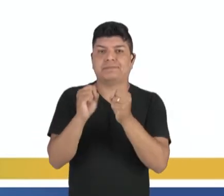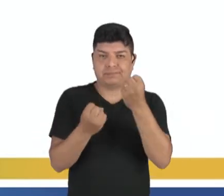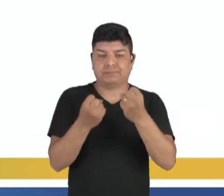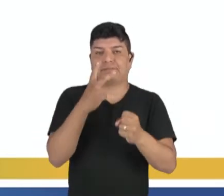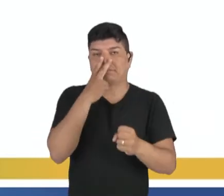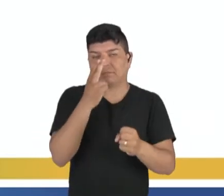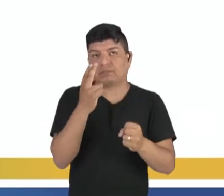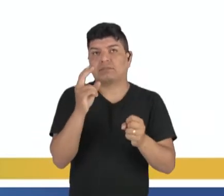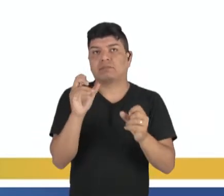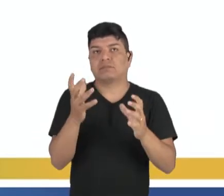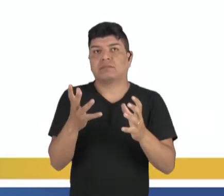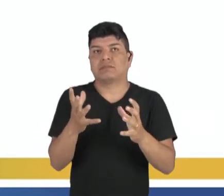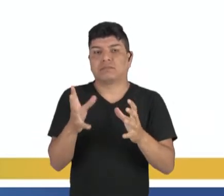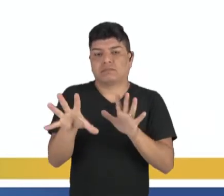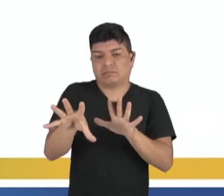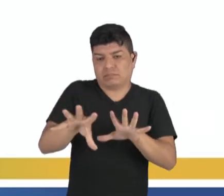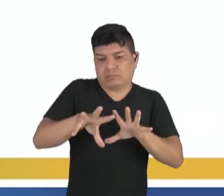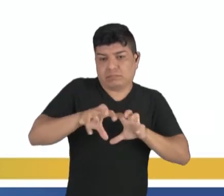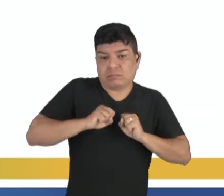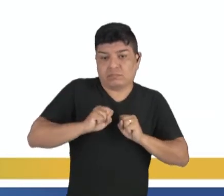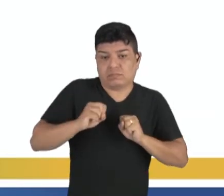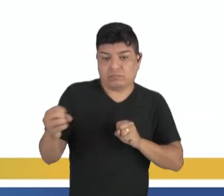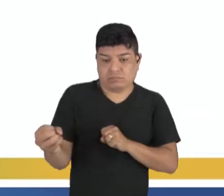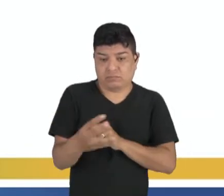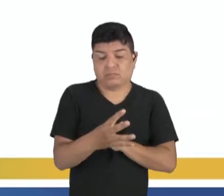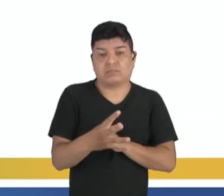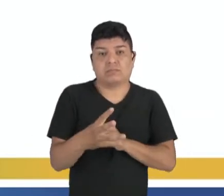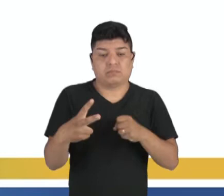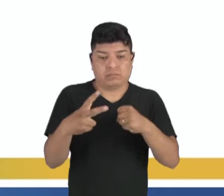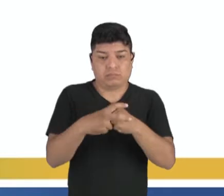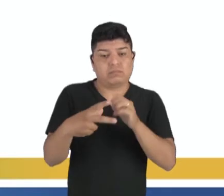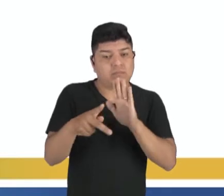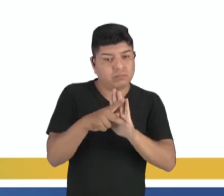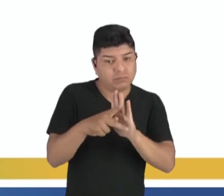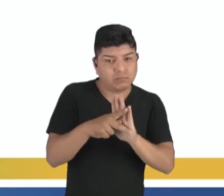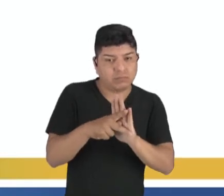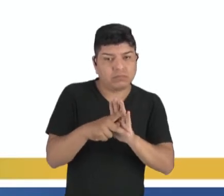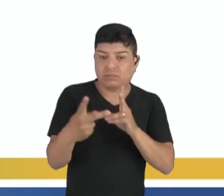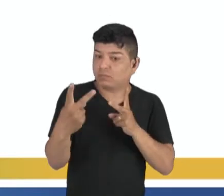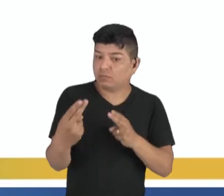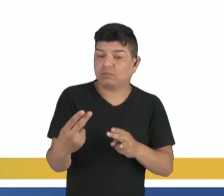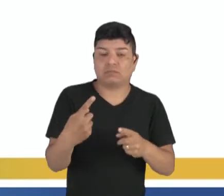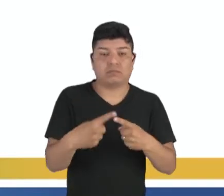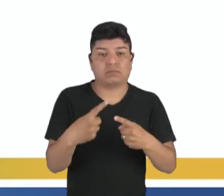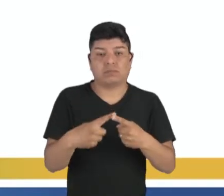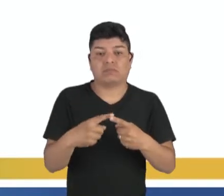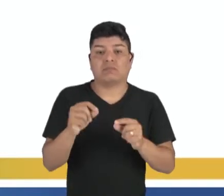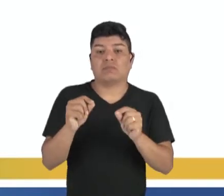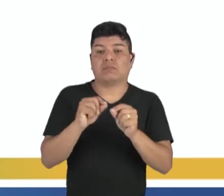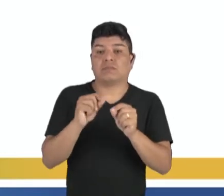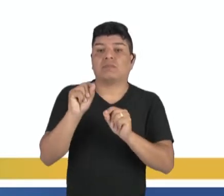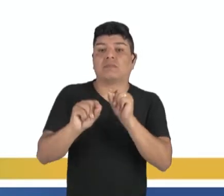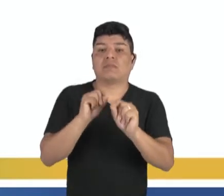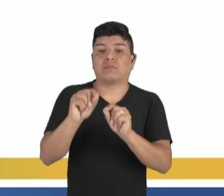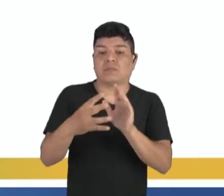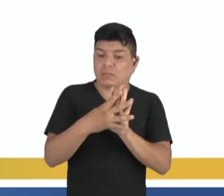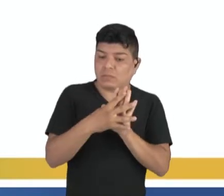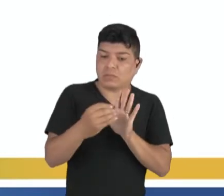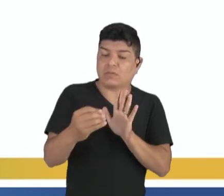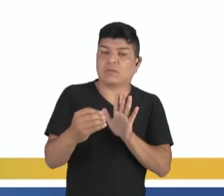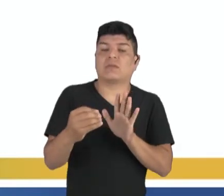digamos assim, de novos vírus dele mesmo. Como assim dele mesmo? Porque ele está realizando o processo